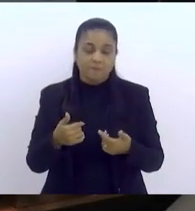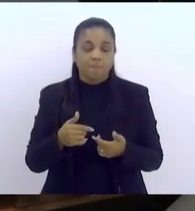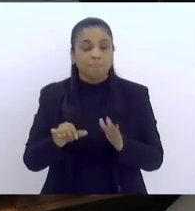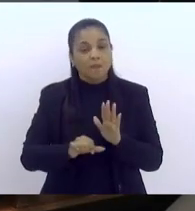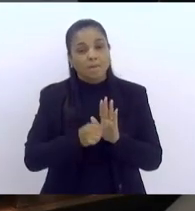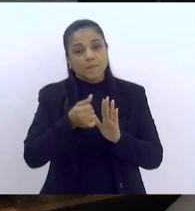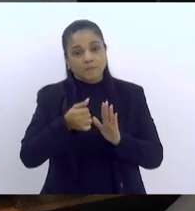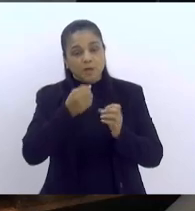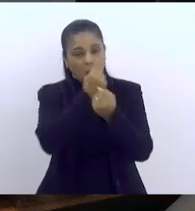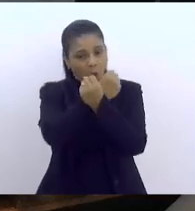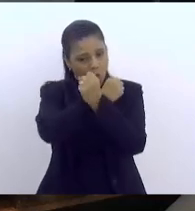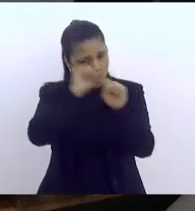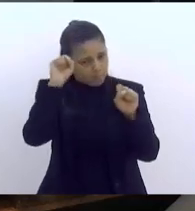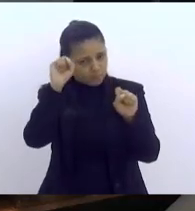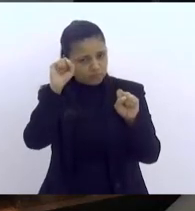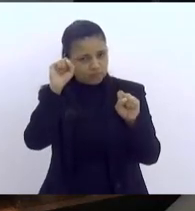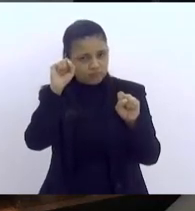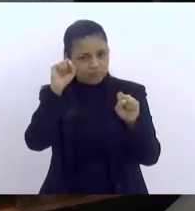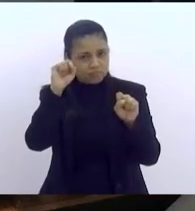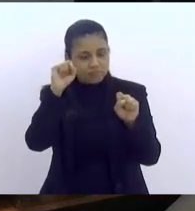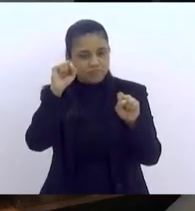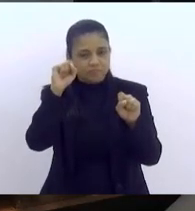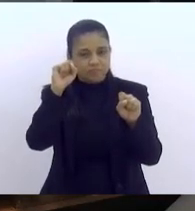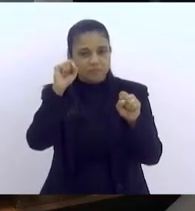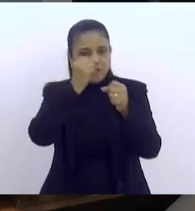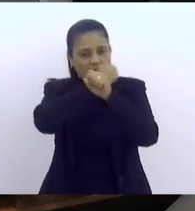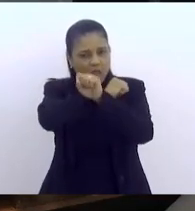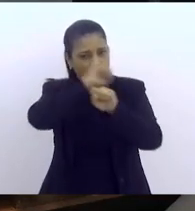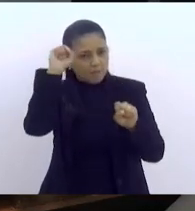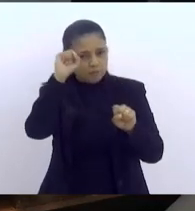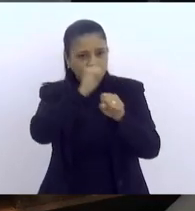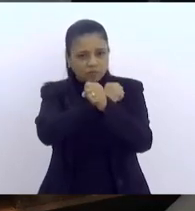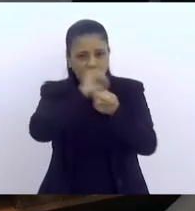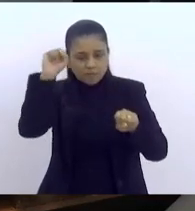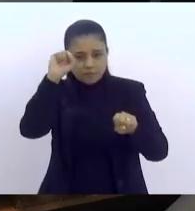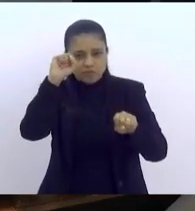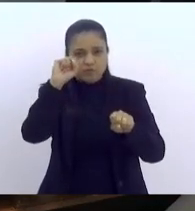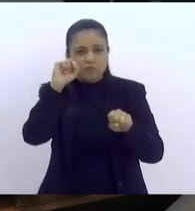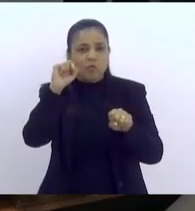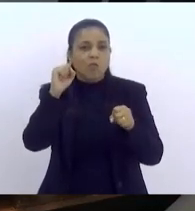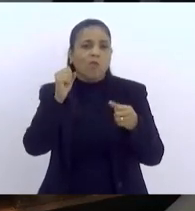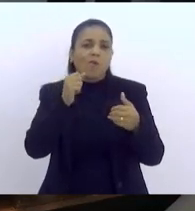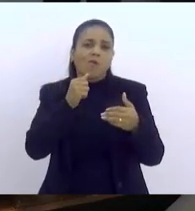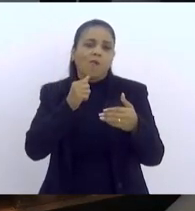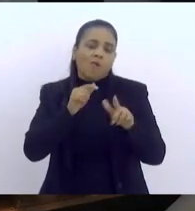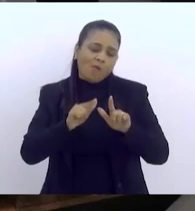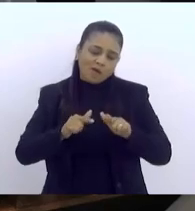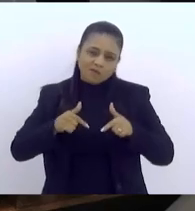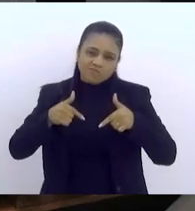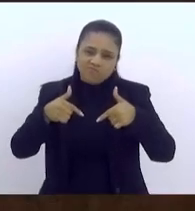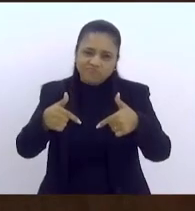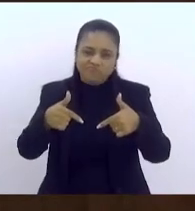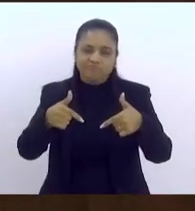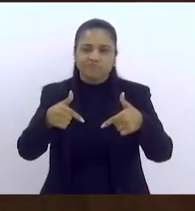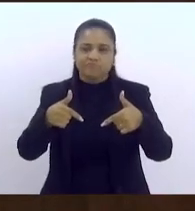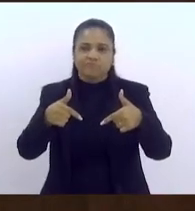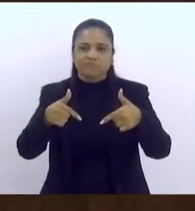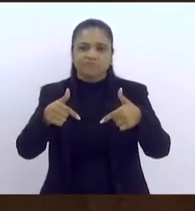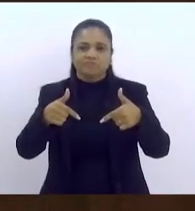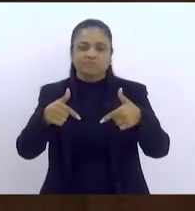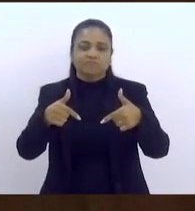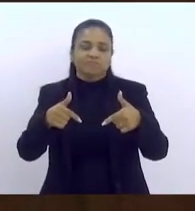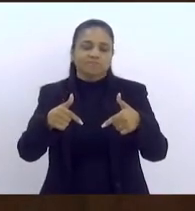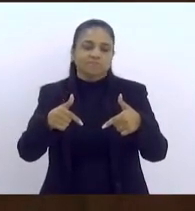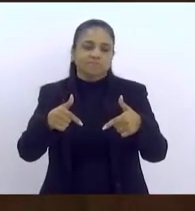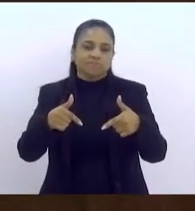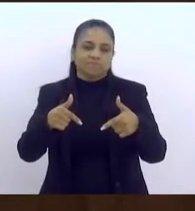que eu repudio qualquer tipo de iniciativa que diz respeito ao destino e à